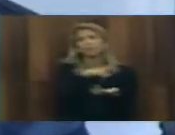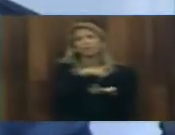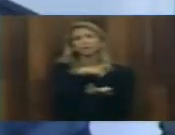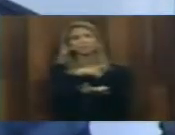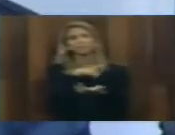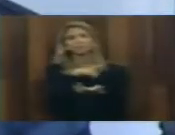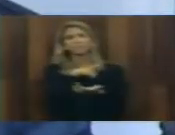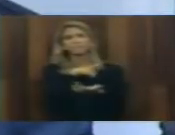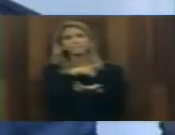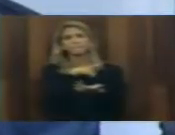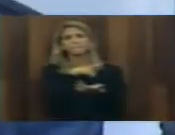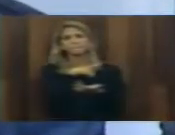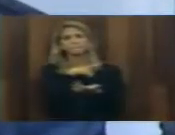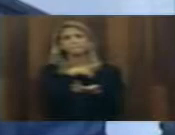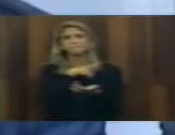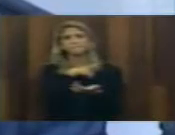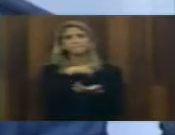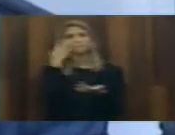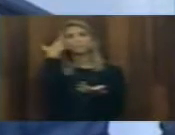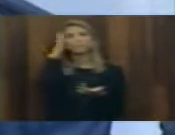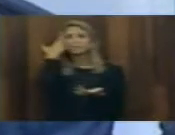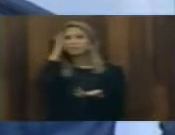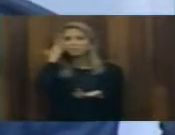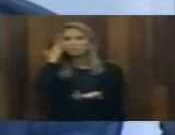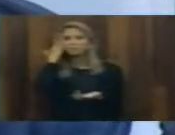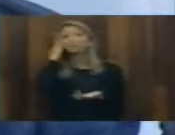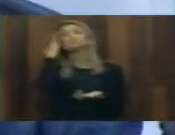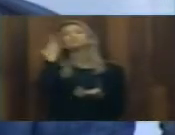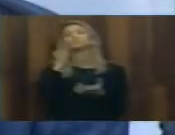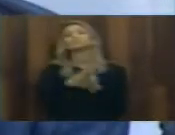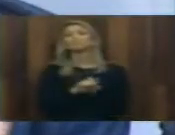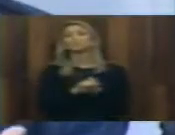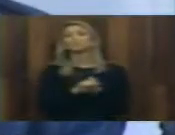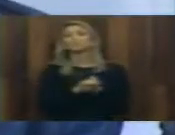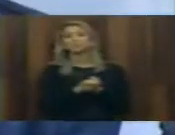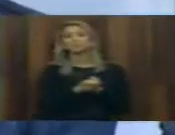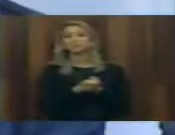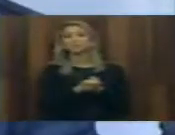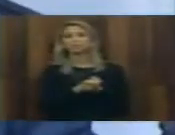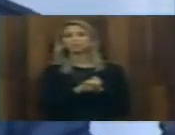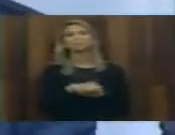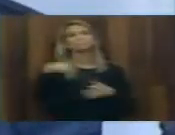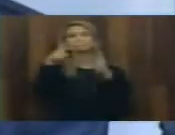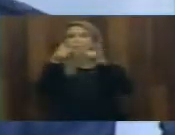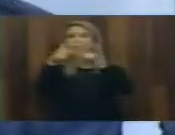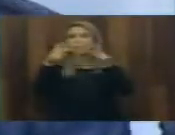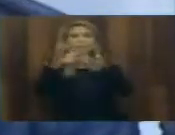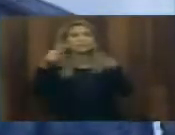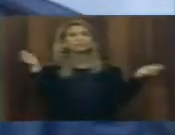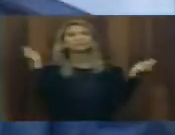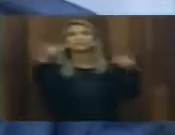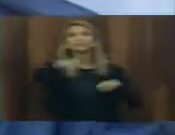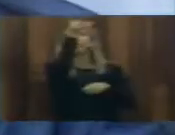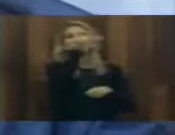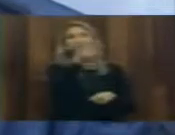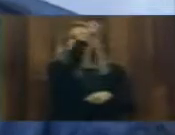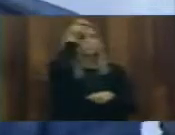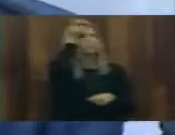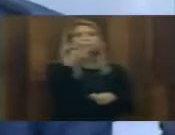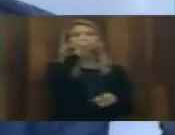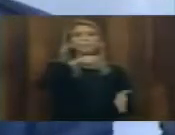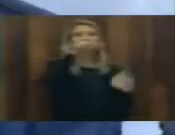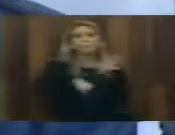Adriano, mas nós entendemos que a total incapacidade e ineficiência dele faz com que ele saia vetando